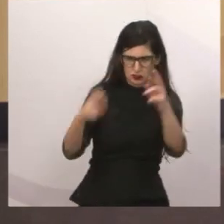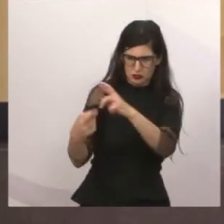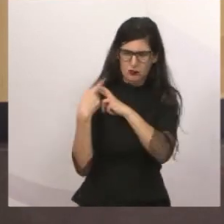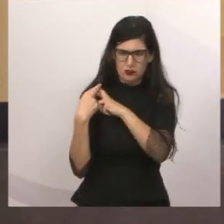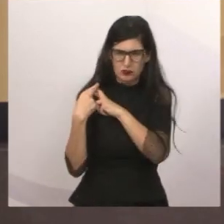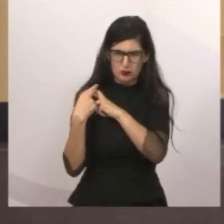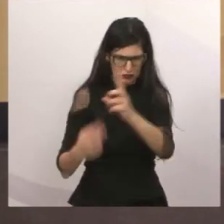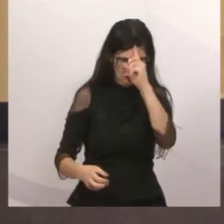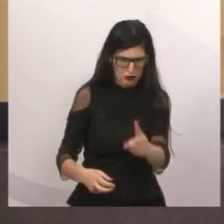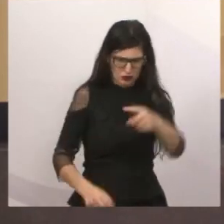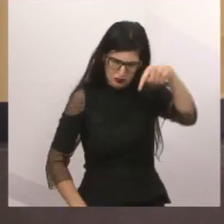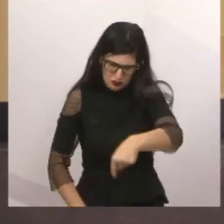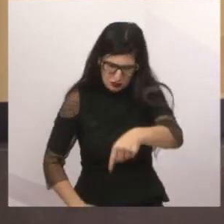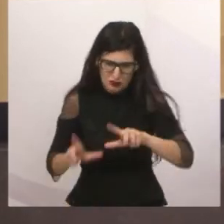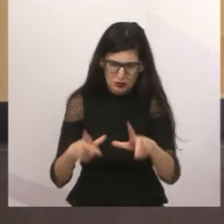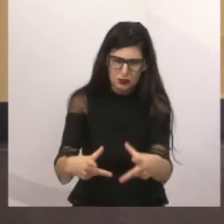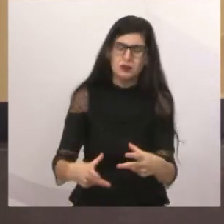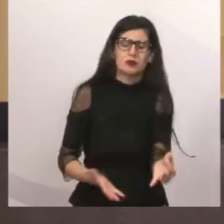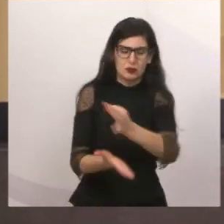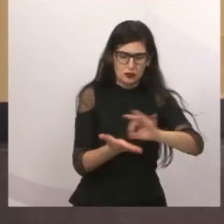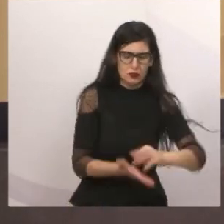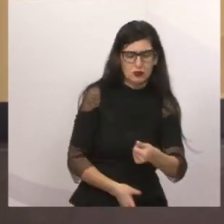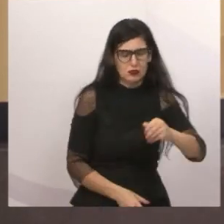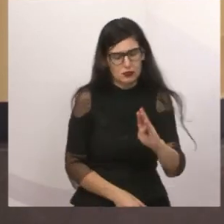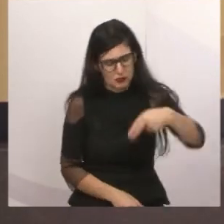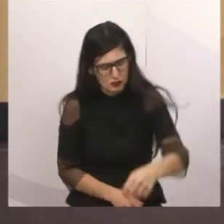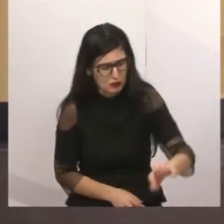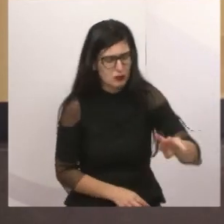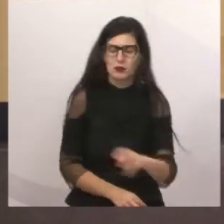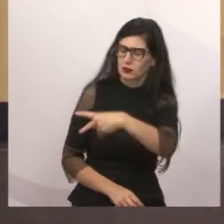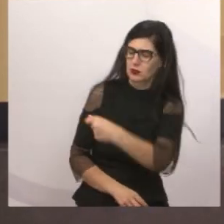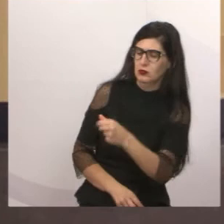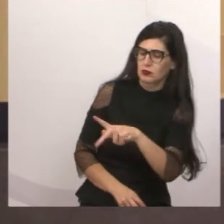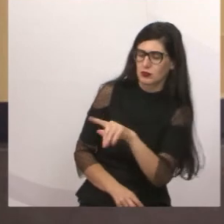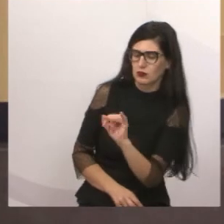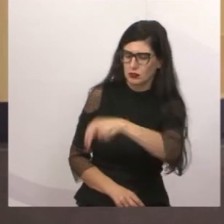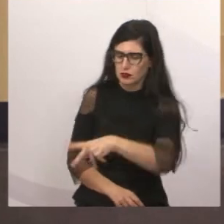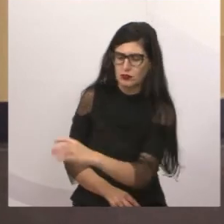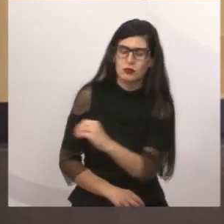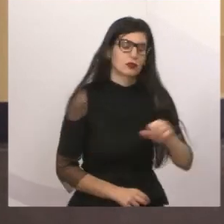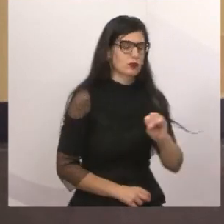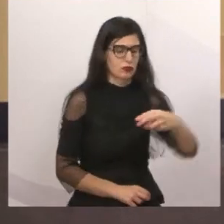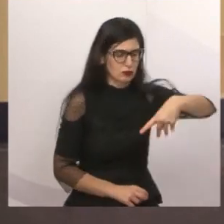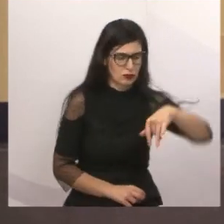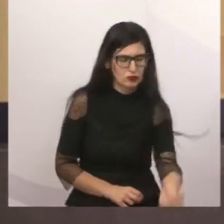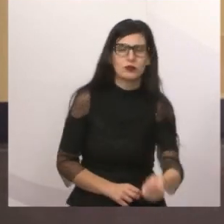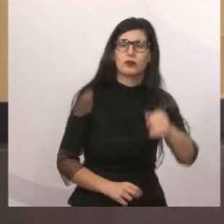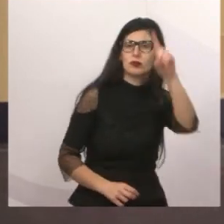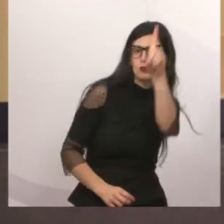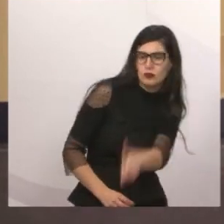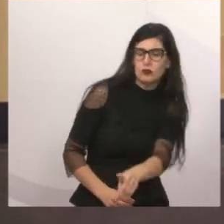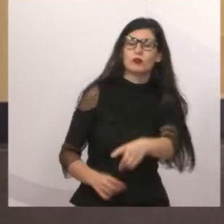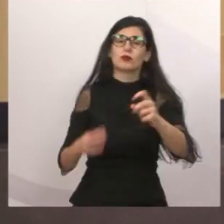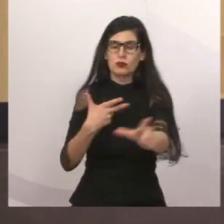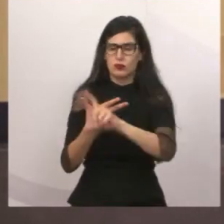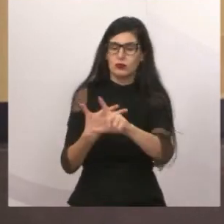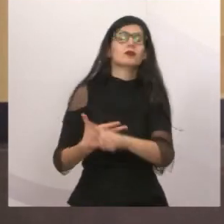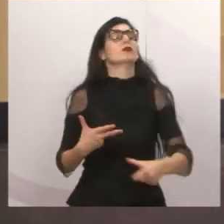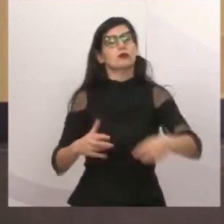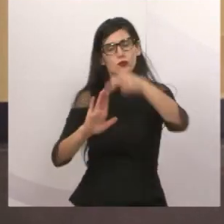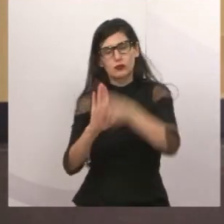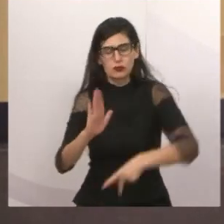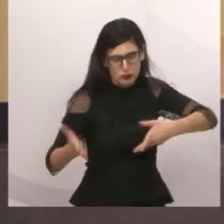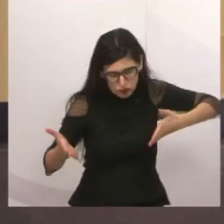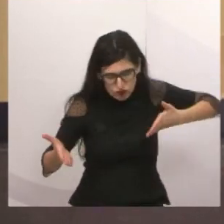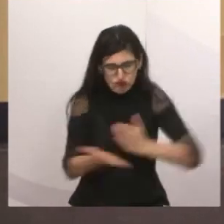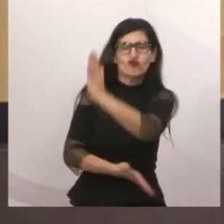cargo. Autoria: vereadores Abner de Madureira, Paulinho do Esporte e Sônia Patas da Amizade, mesa diretora do Legislativo. Projeto aprovado